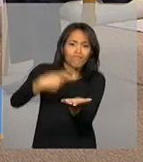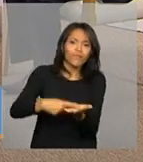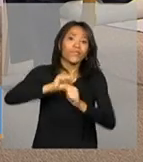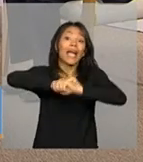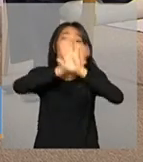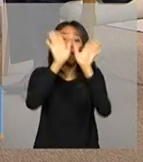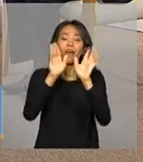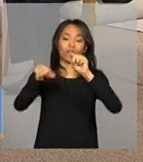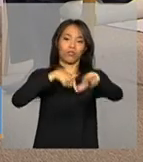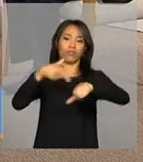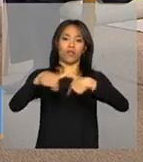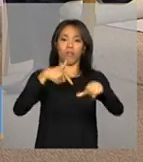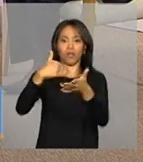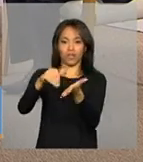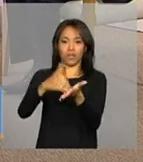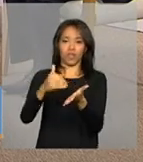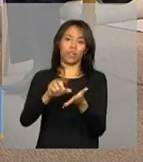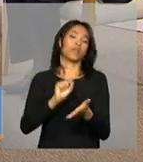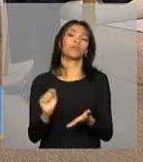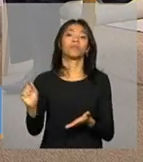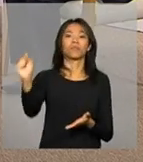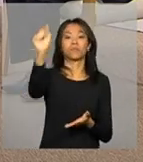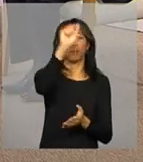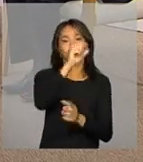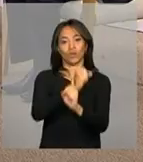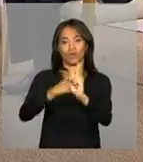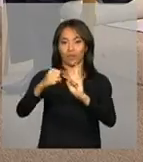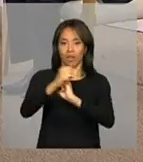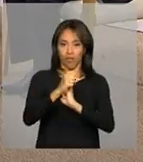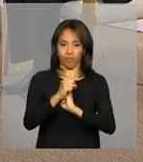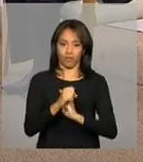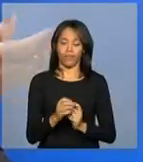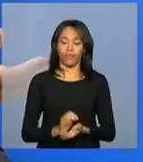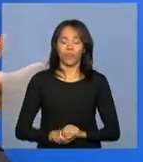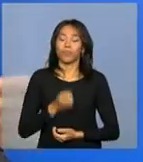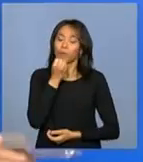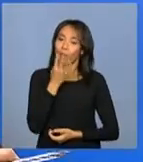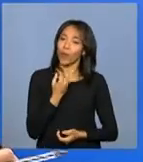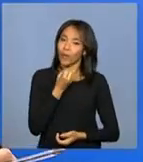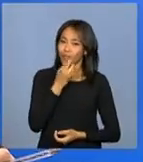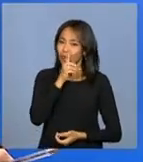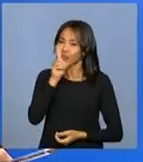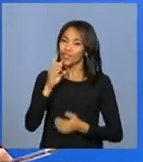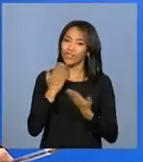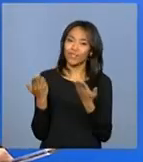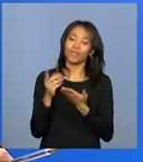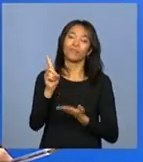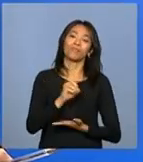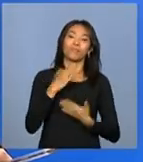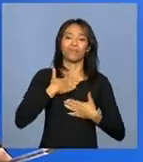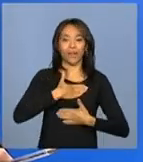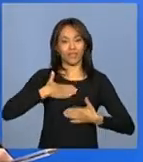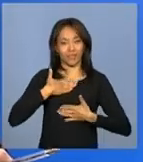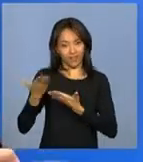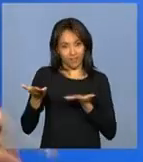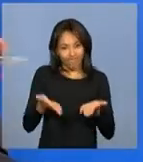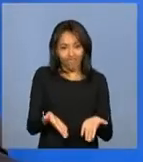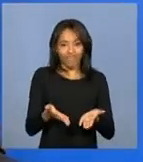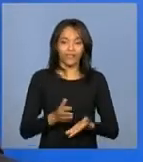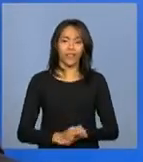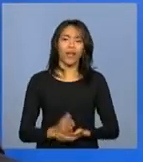de assistência social dos Municípios muito bom então pode Osmar bom-dia Obrigada que você vida é um prazer recebê-lo